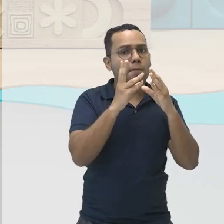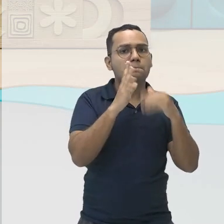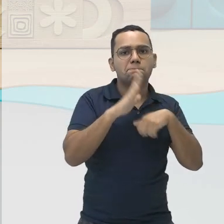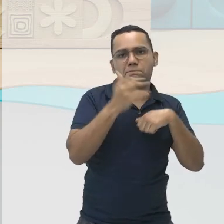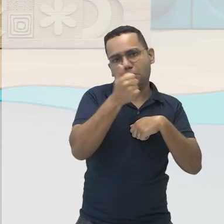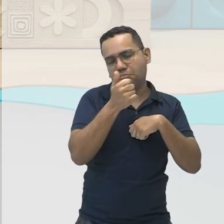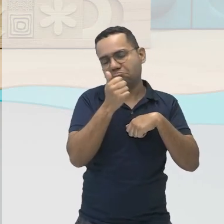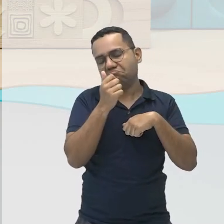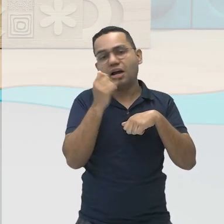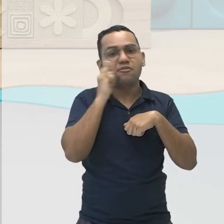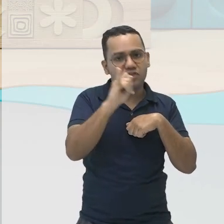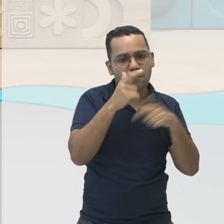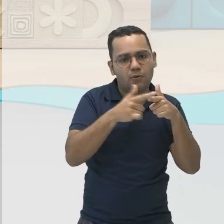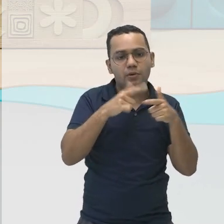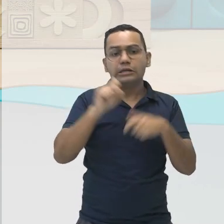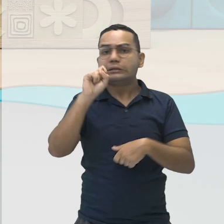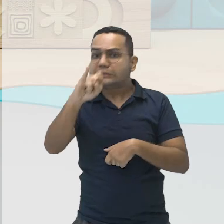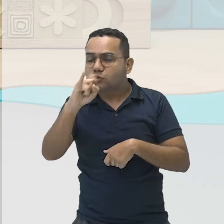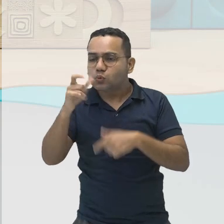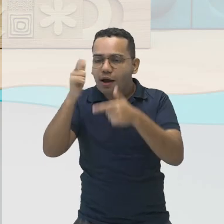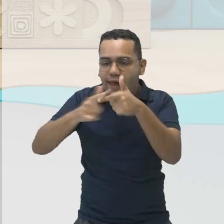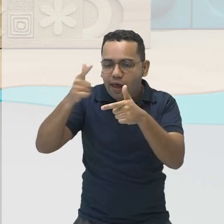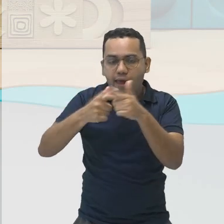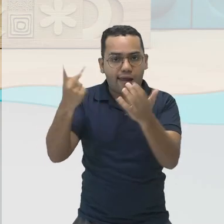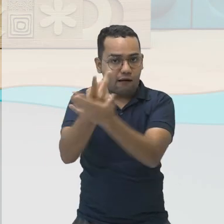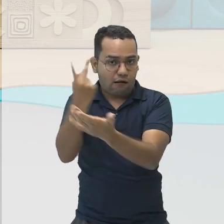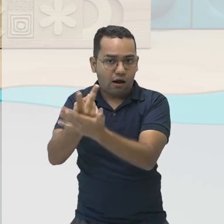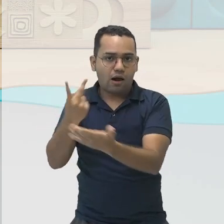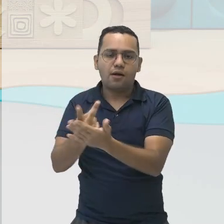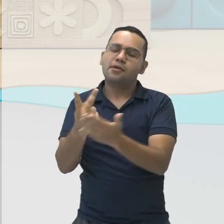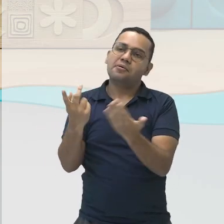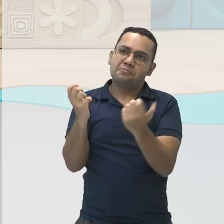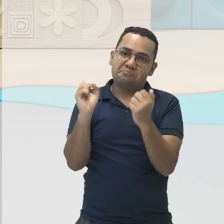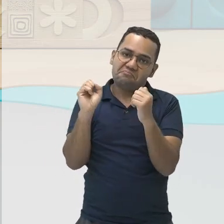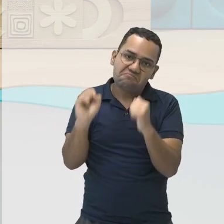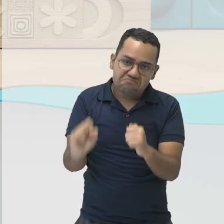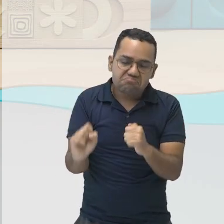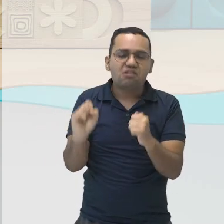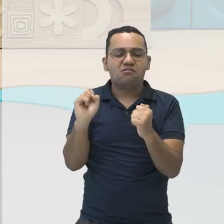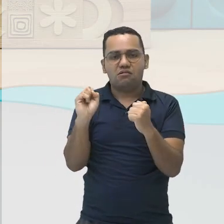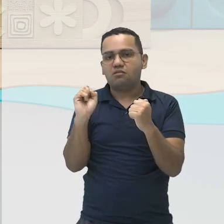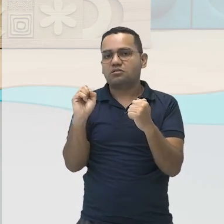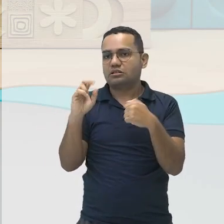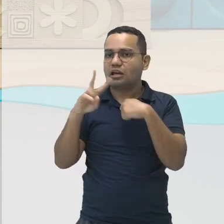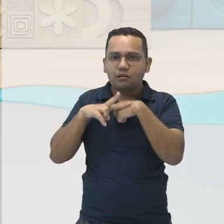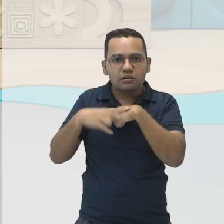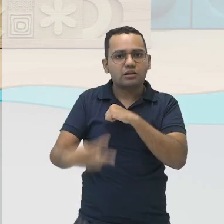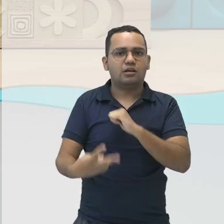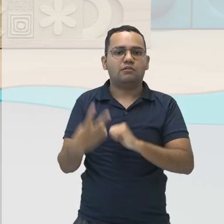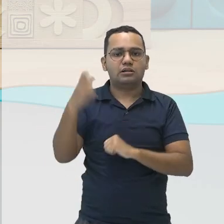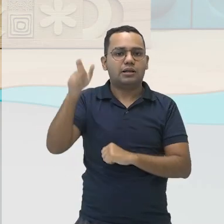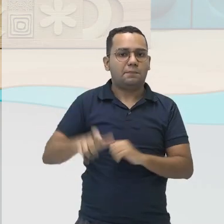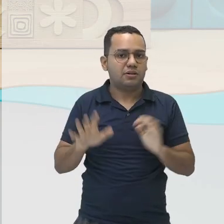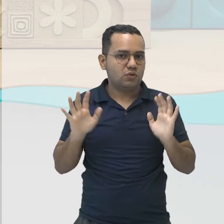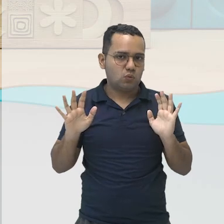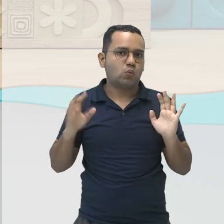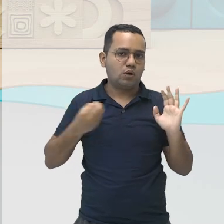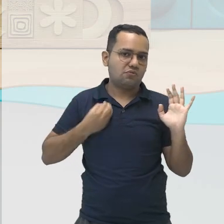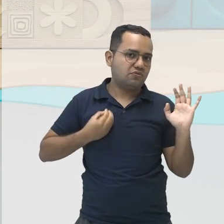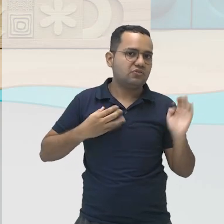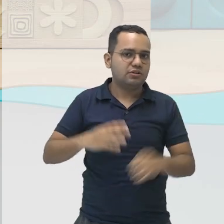mal aplicado esses procedimentos aí, eles podem comprometer a vida da vítima, ok? Então, olha só